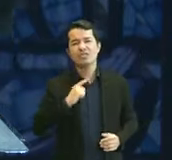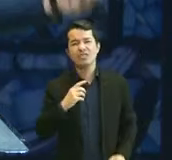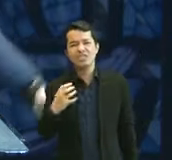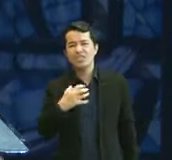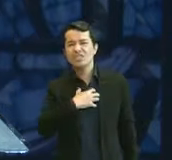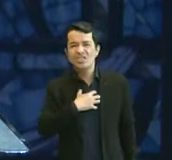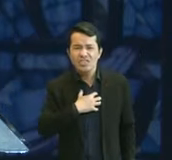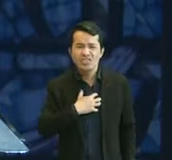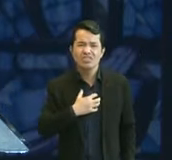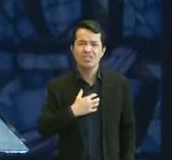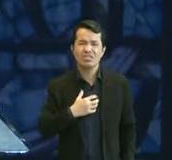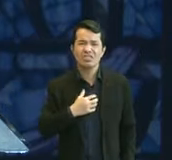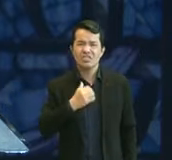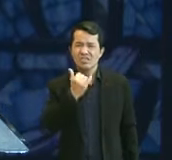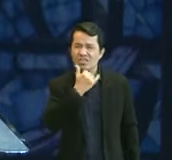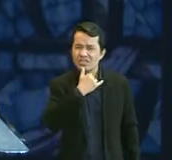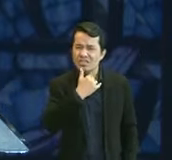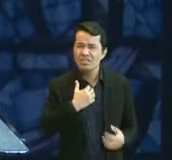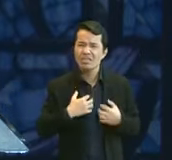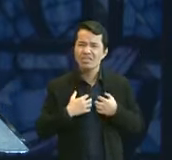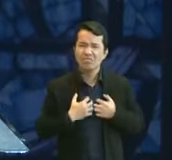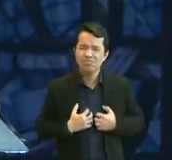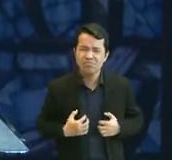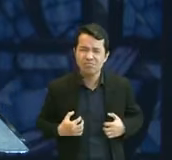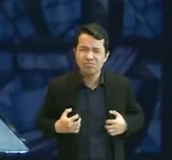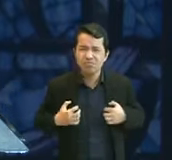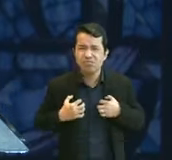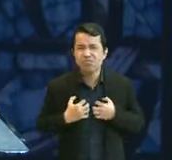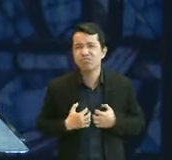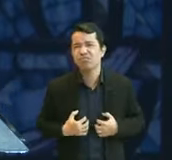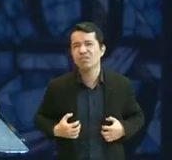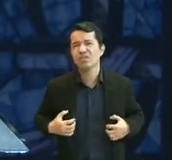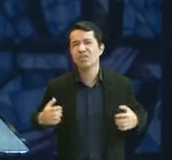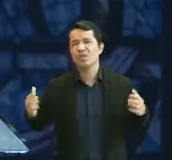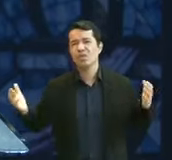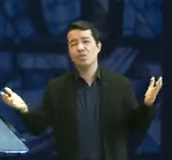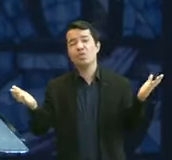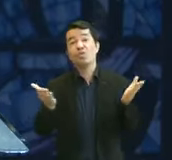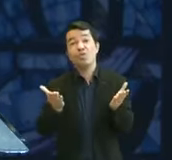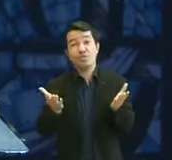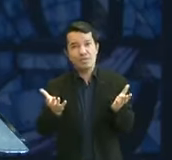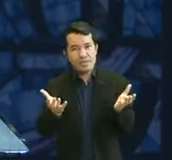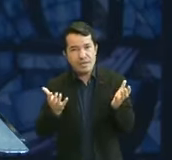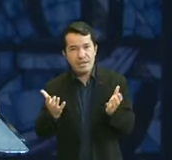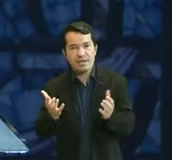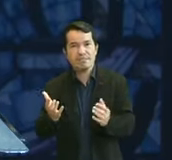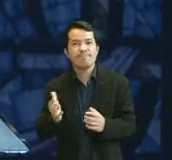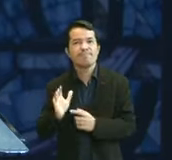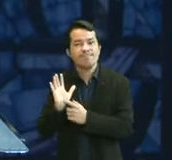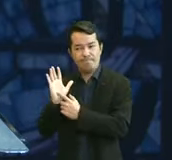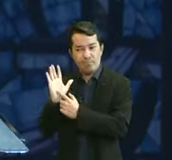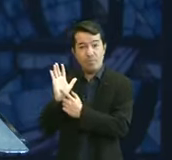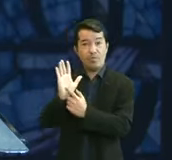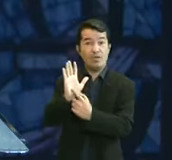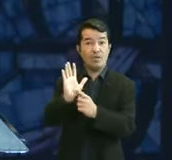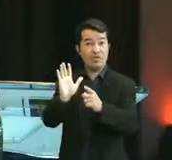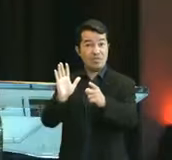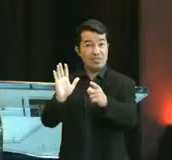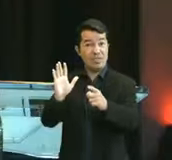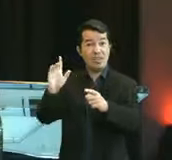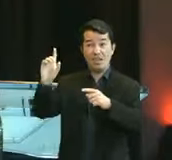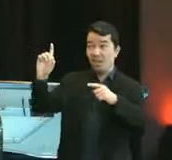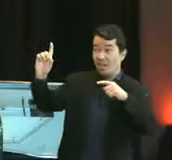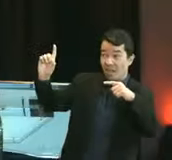onde tirar algo? Hoje eu quero te apresentar os reservatórios do Espírito Santo de Deus. O que me chama